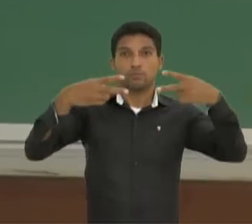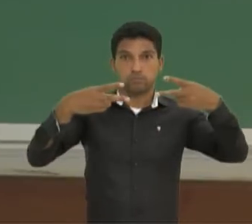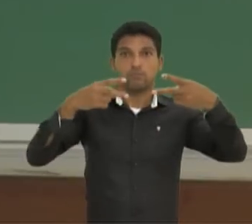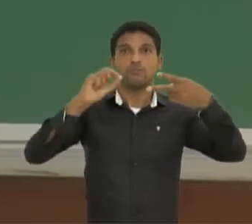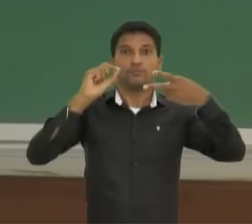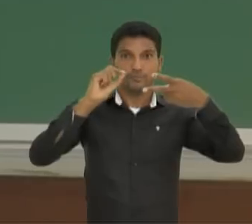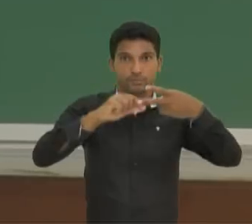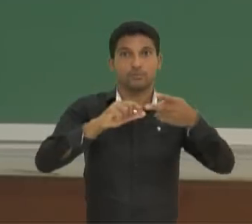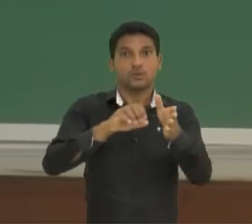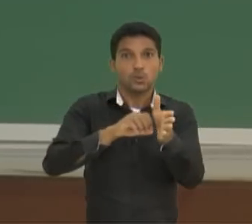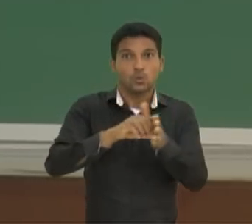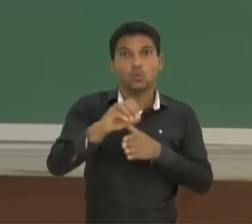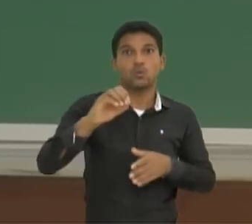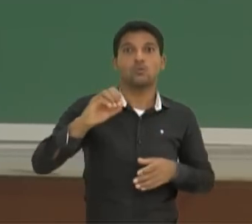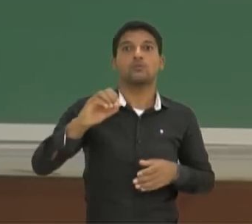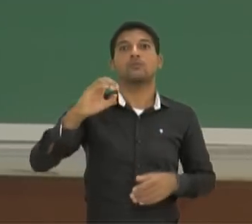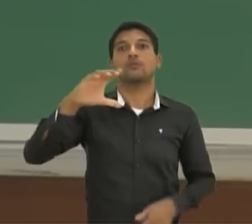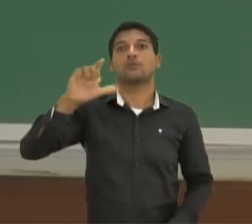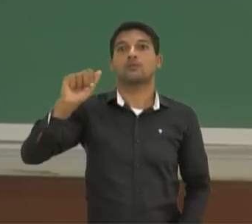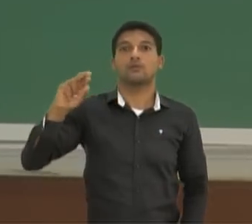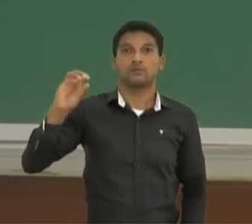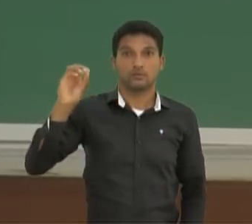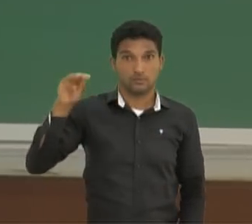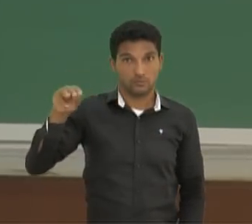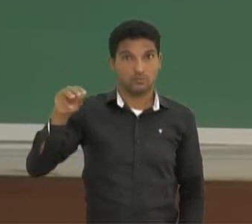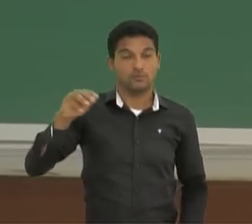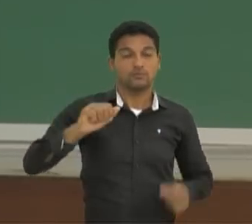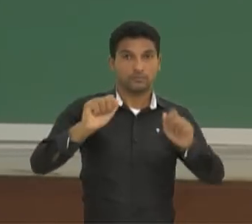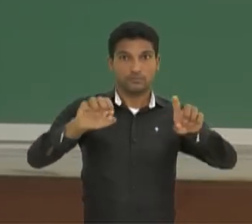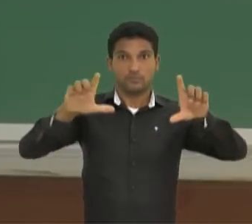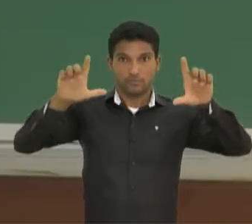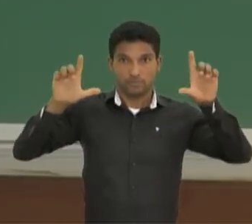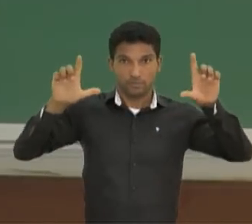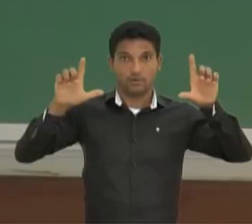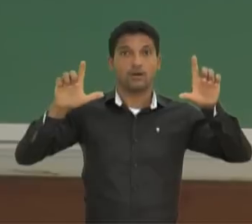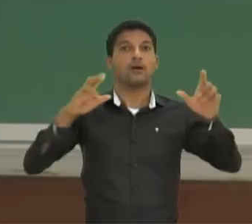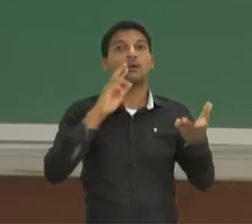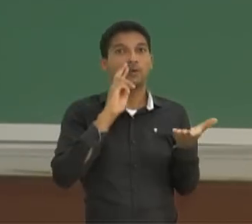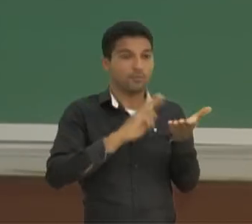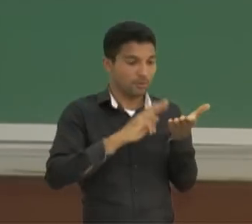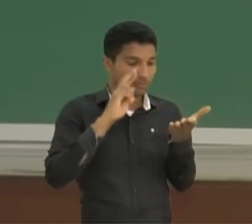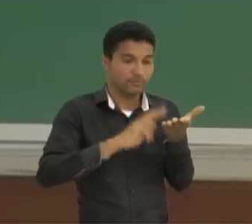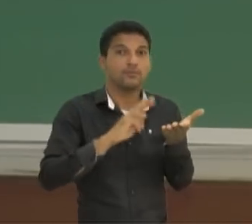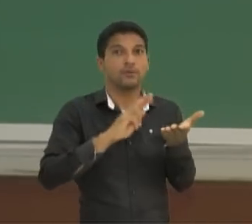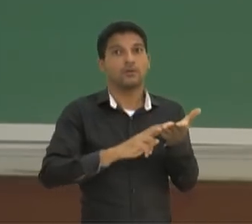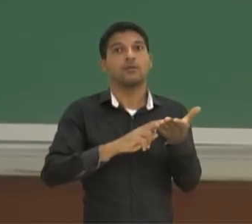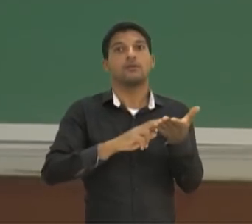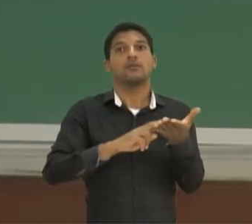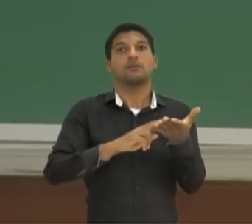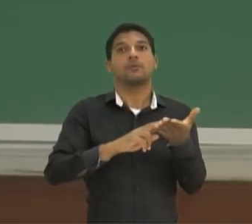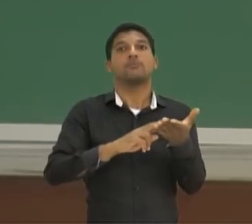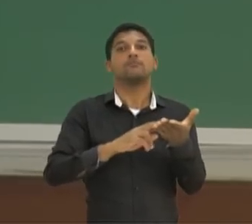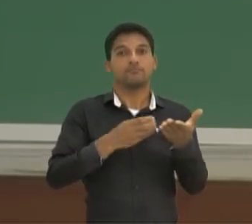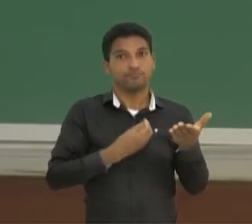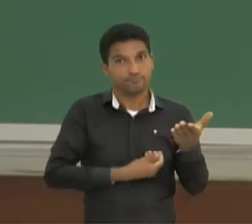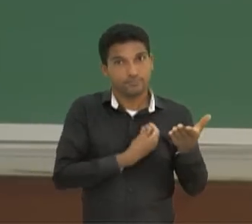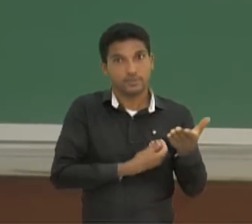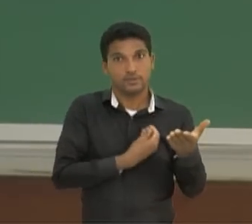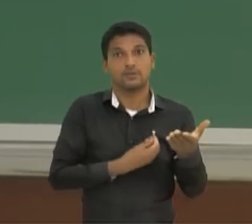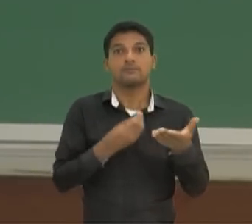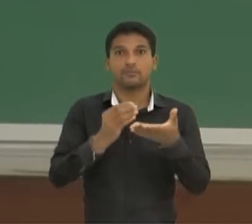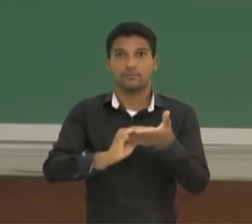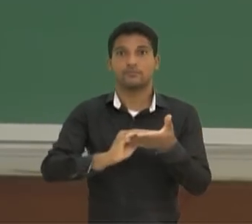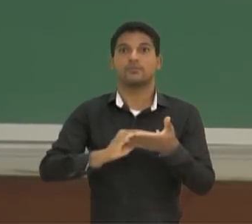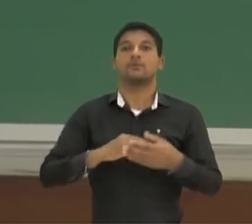questões e clicar no link para validar a presença de vocês, certo? Vamos continuar hoje aprendendo, né, sobre um gênero textual que nós